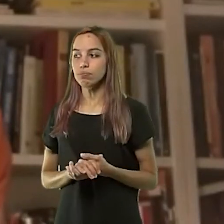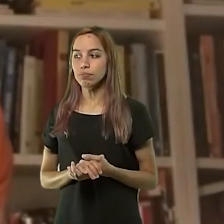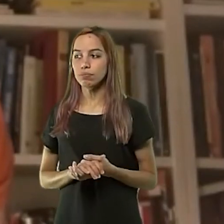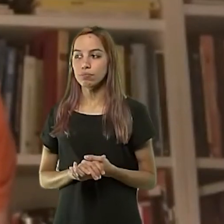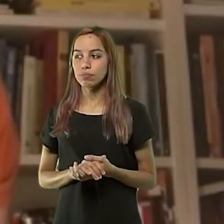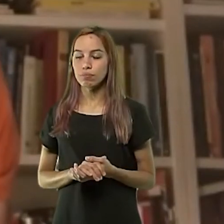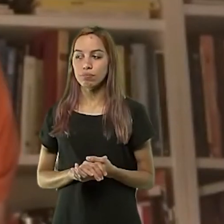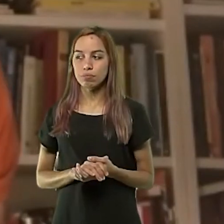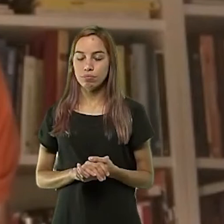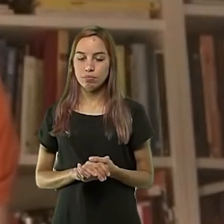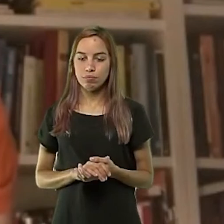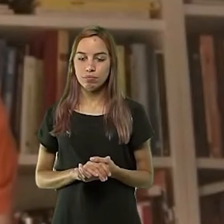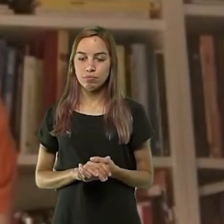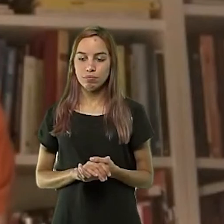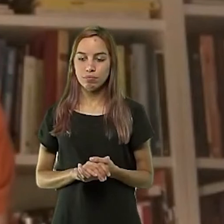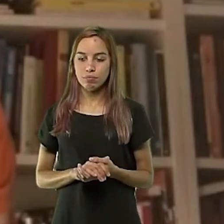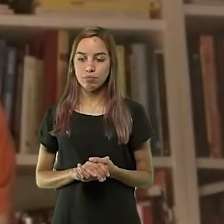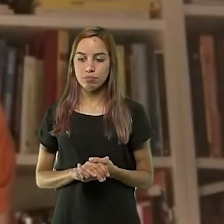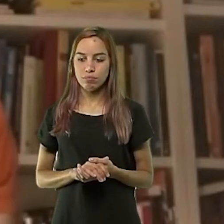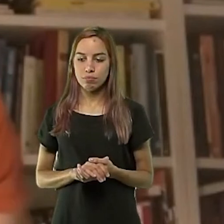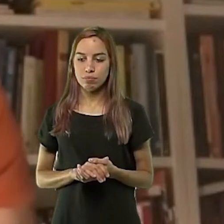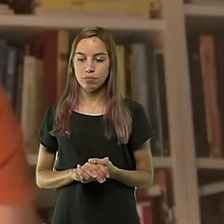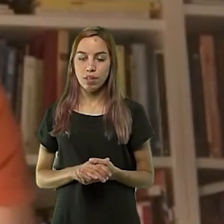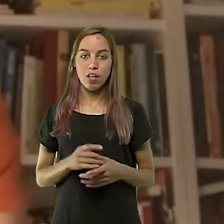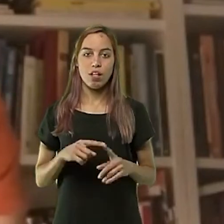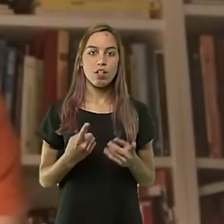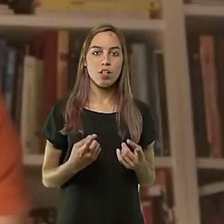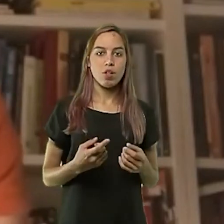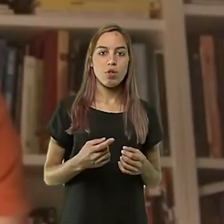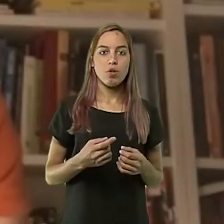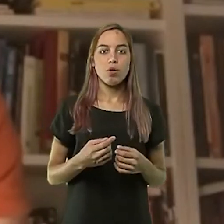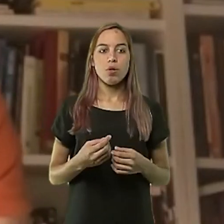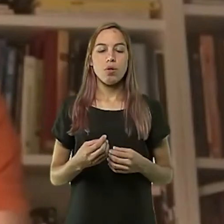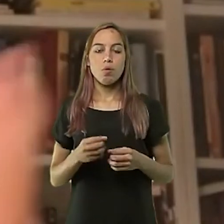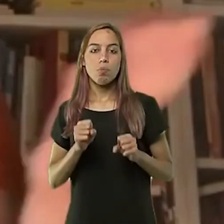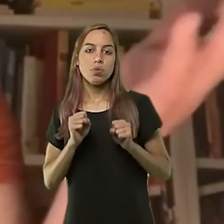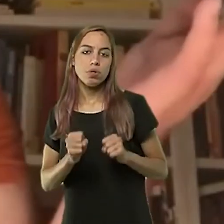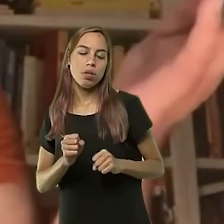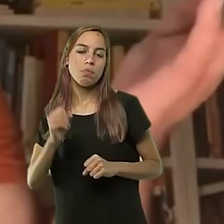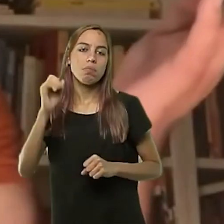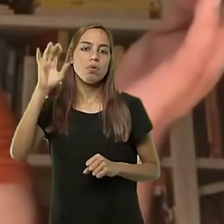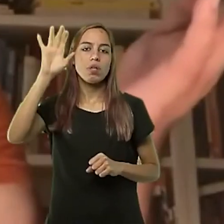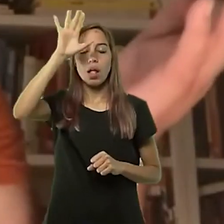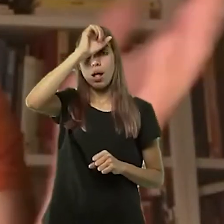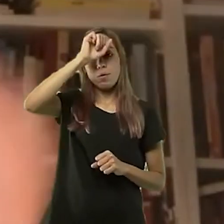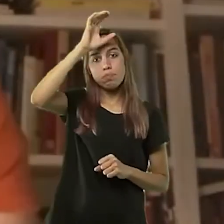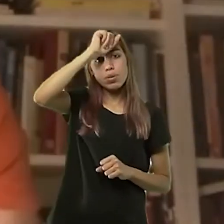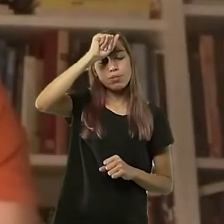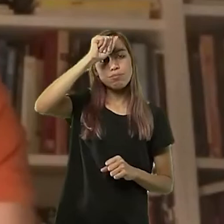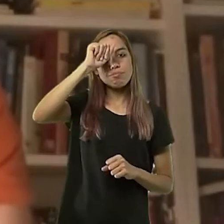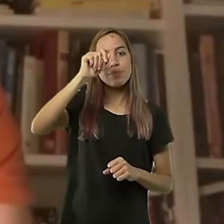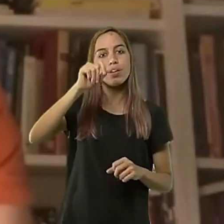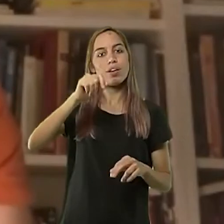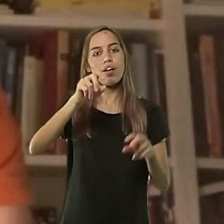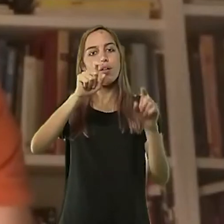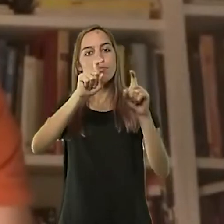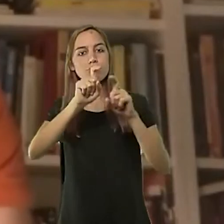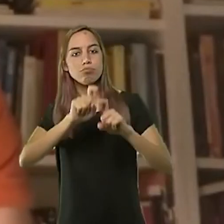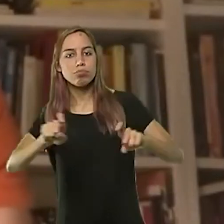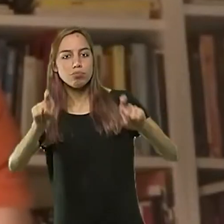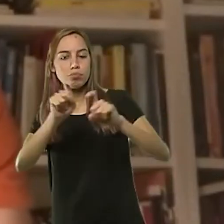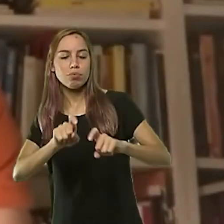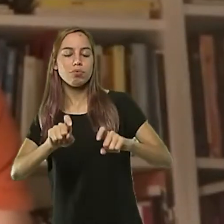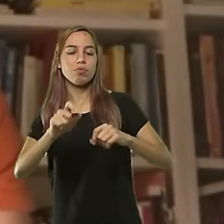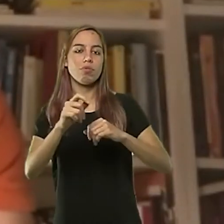acabámos também por aprender a ligarmos através de plataformas digitais. Acabámos